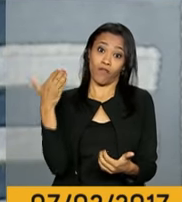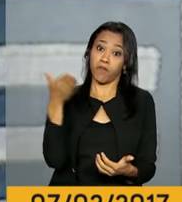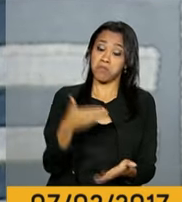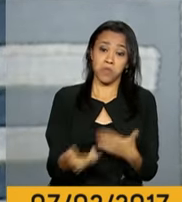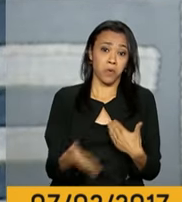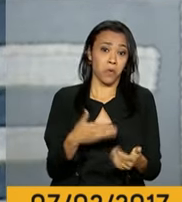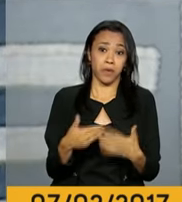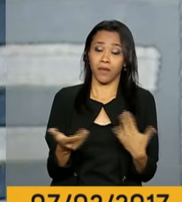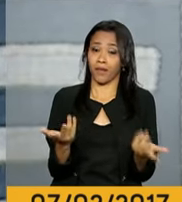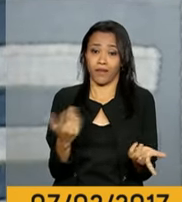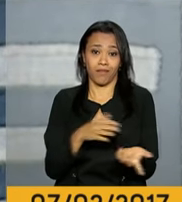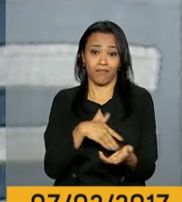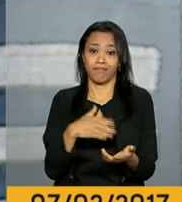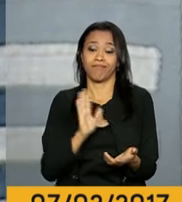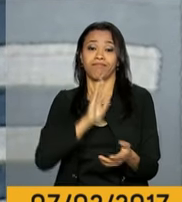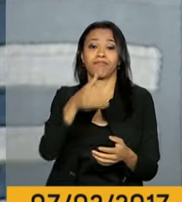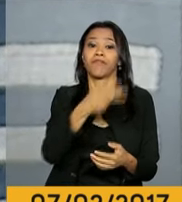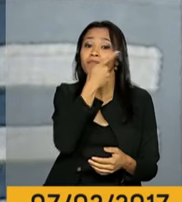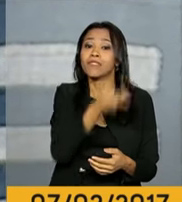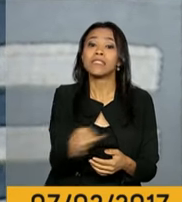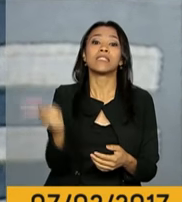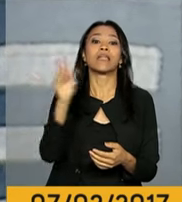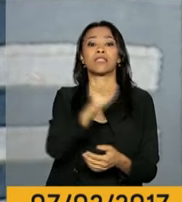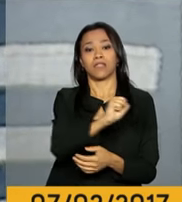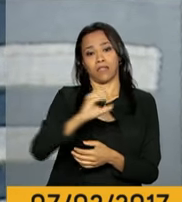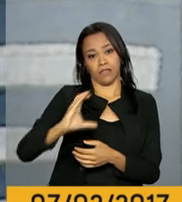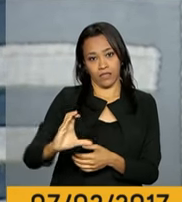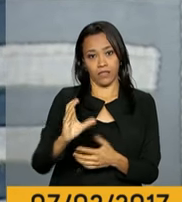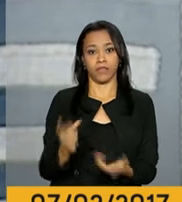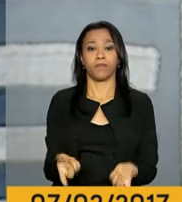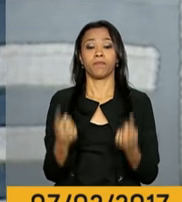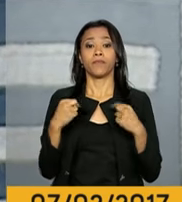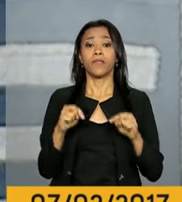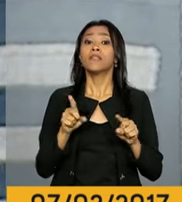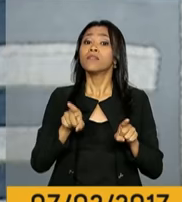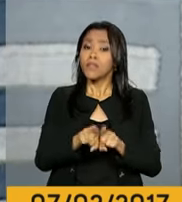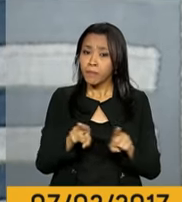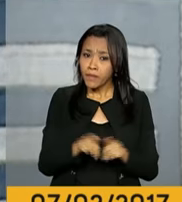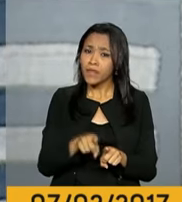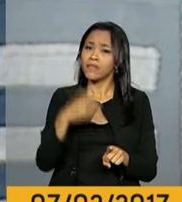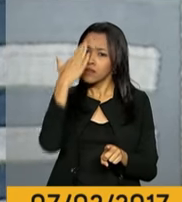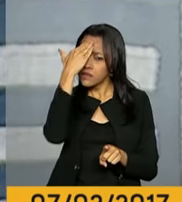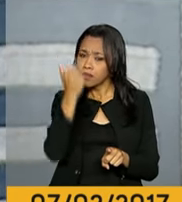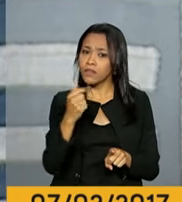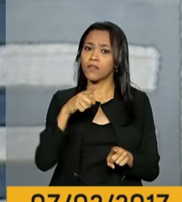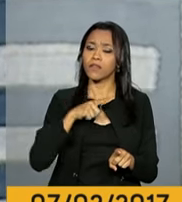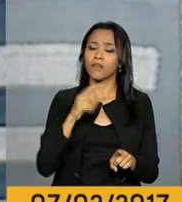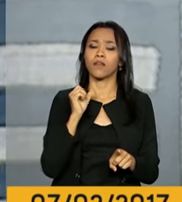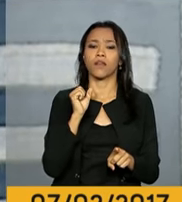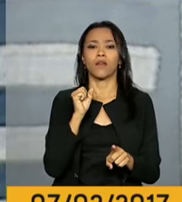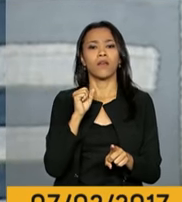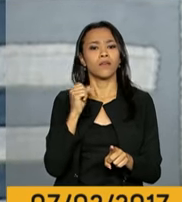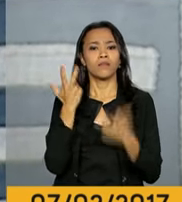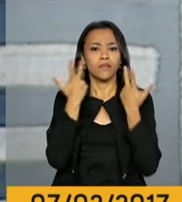momento também também sentimos que existe uma sociedade estratégica